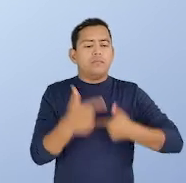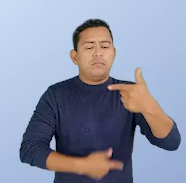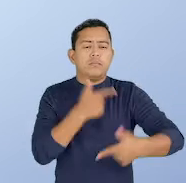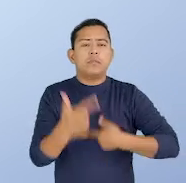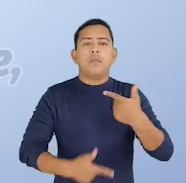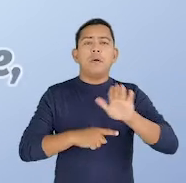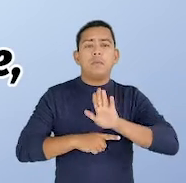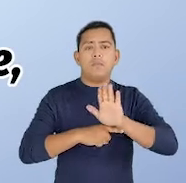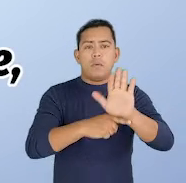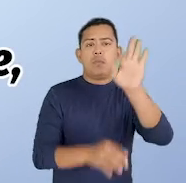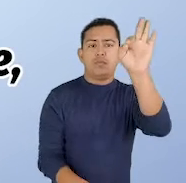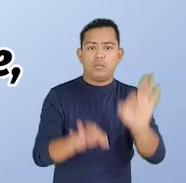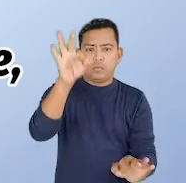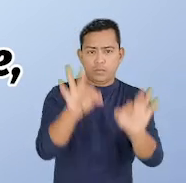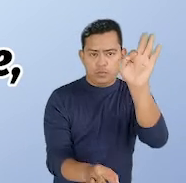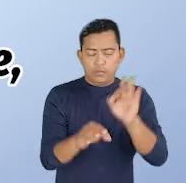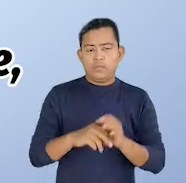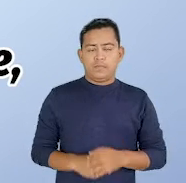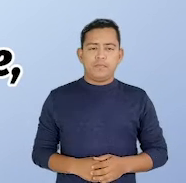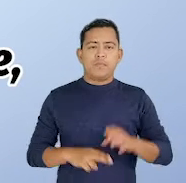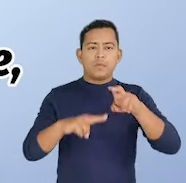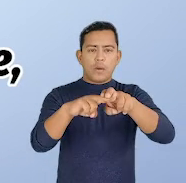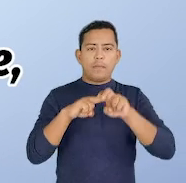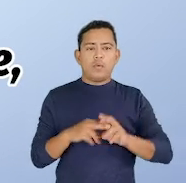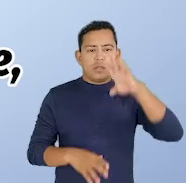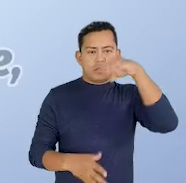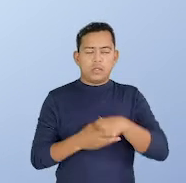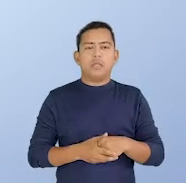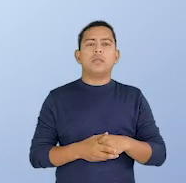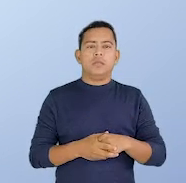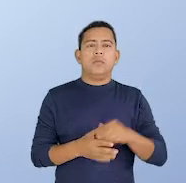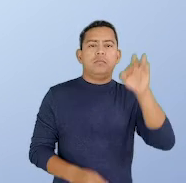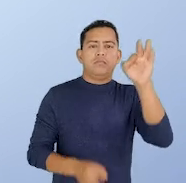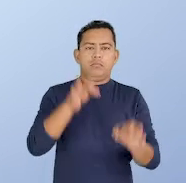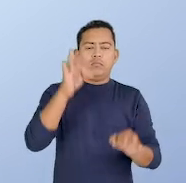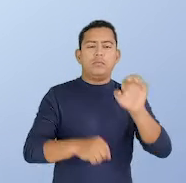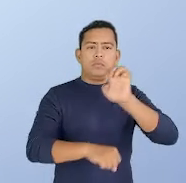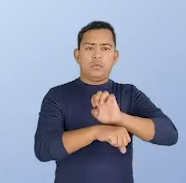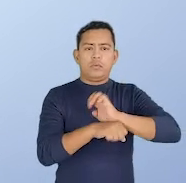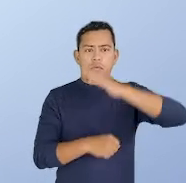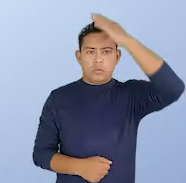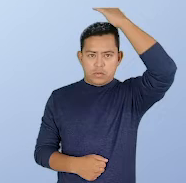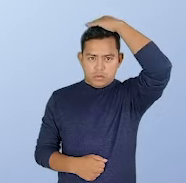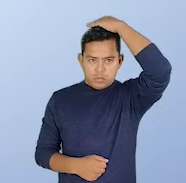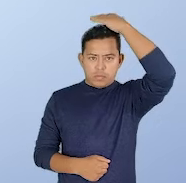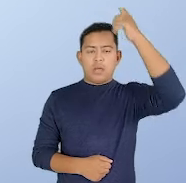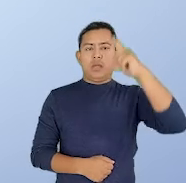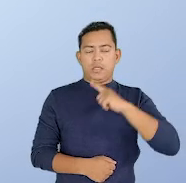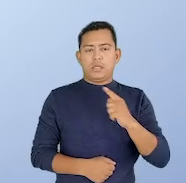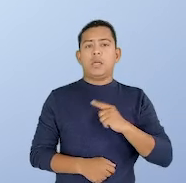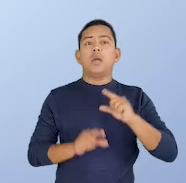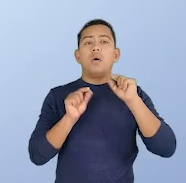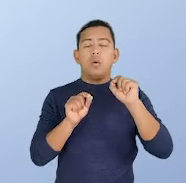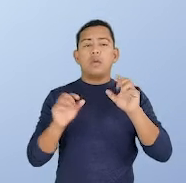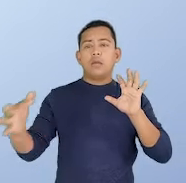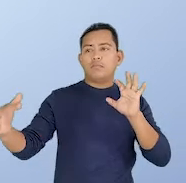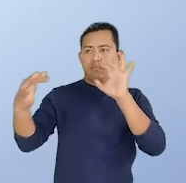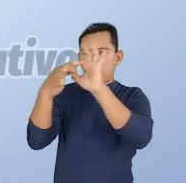justiça. Na estrutura de financiamento do Judiciário Paraense, as receitas são provenientes do Tesouro